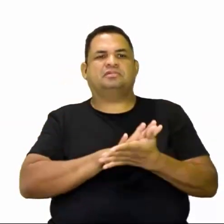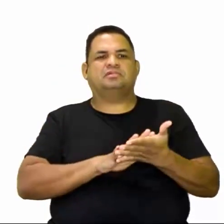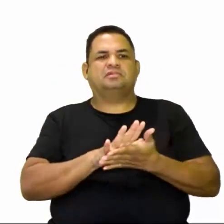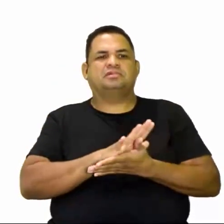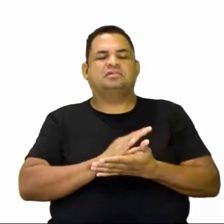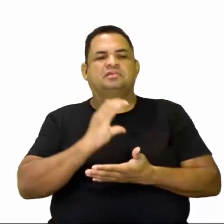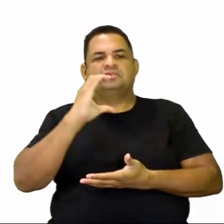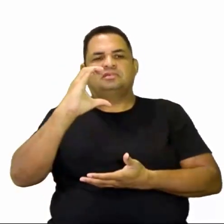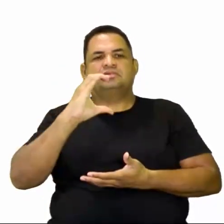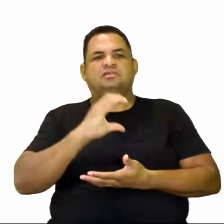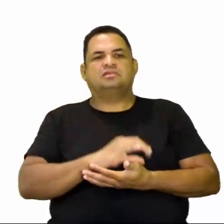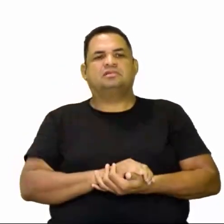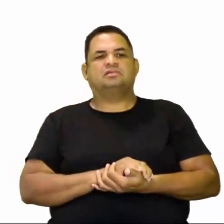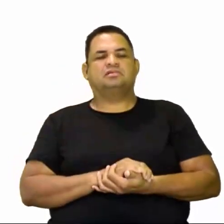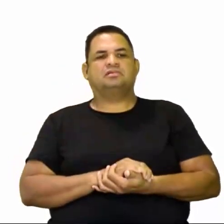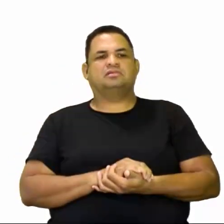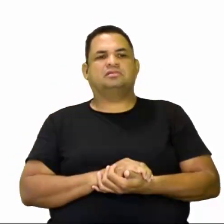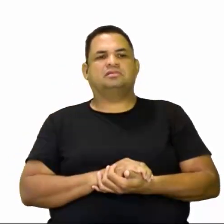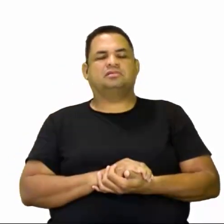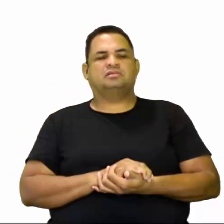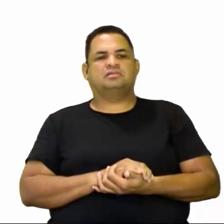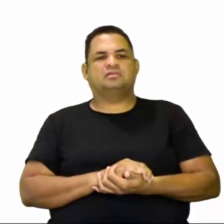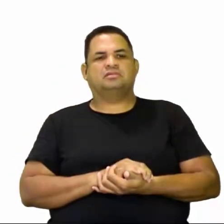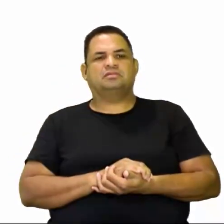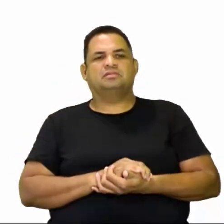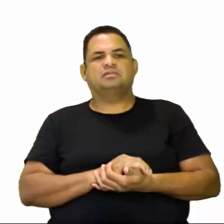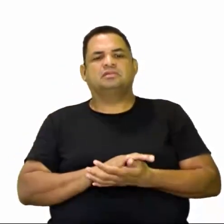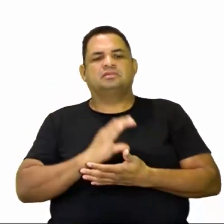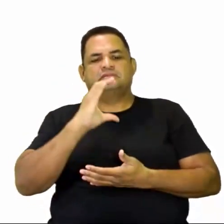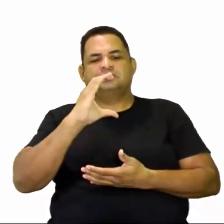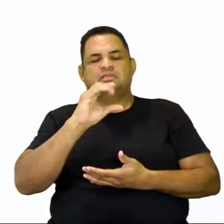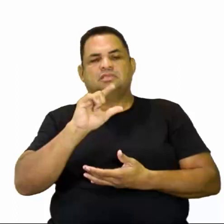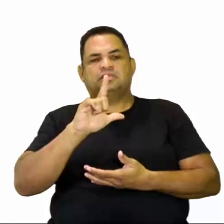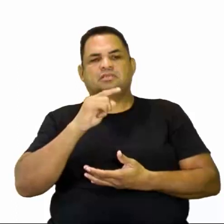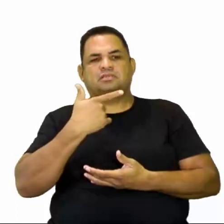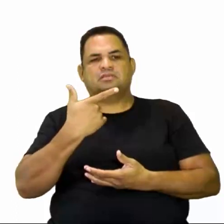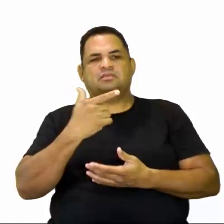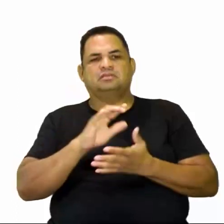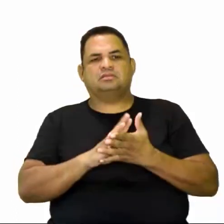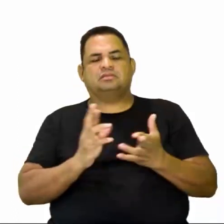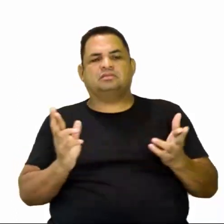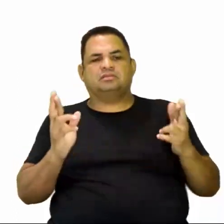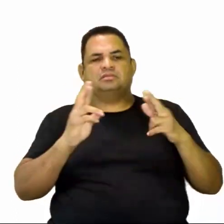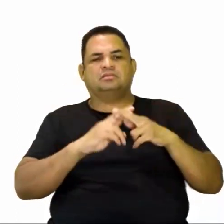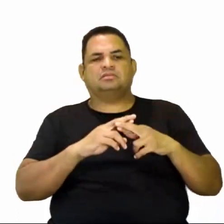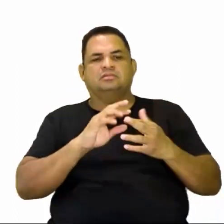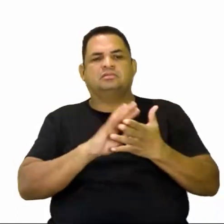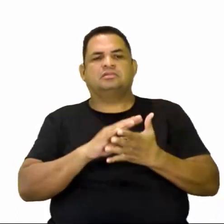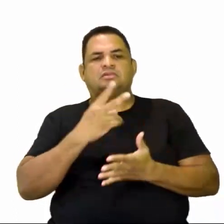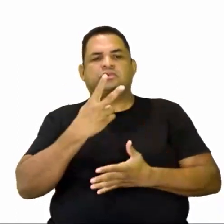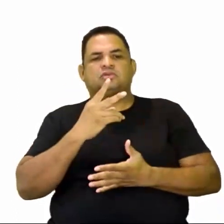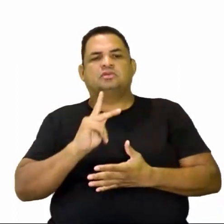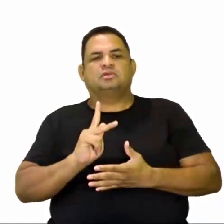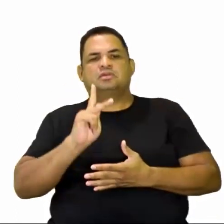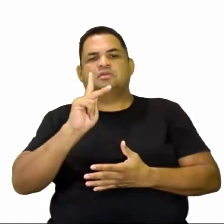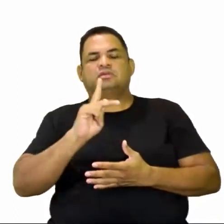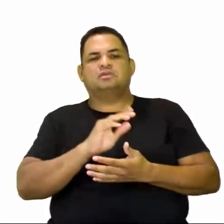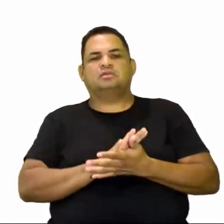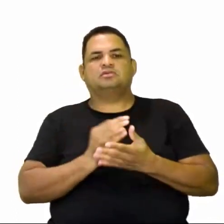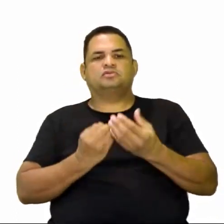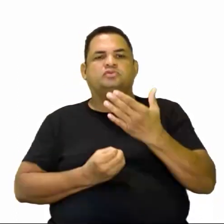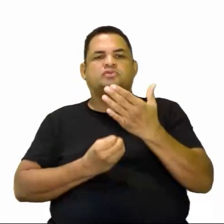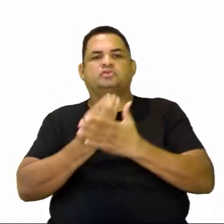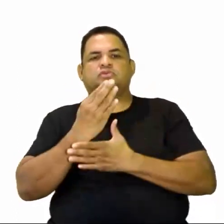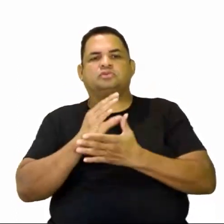Na letra C, o gás cloro, Cl2, reagindo com iodeto de potássio, Ki,